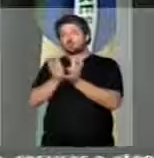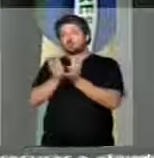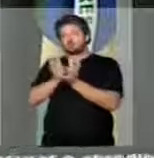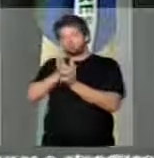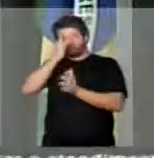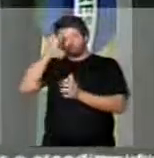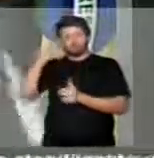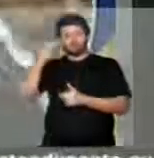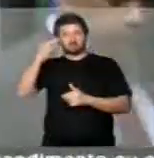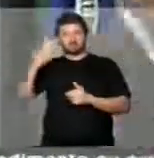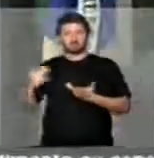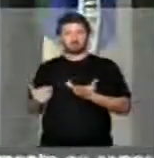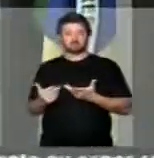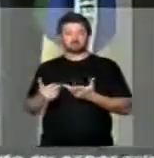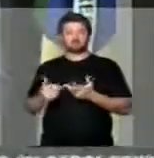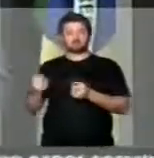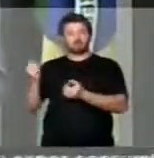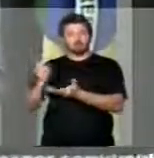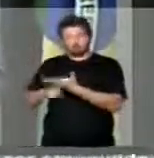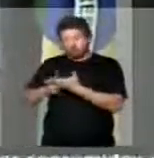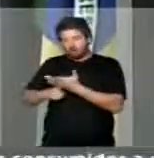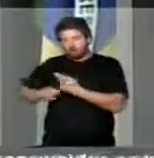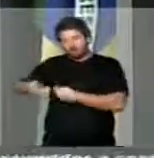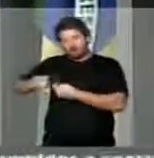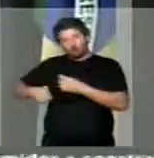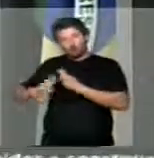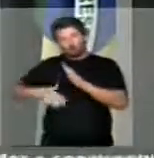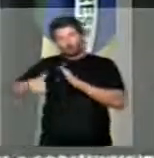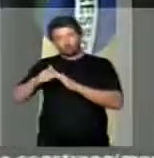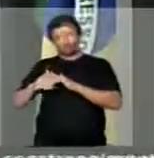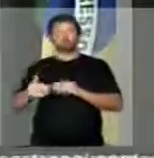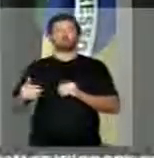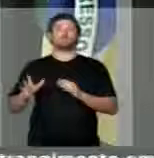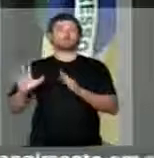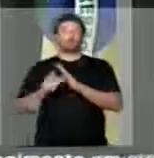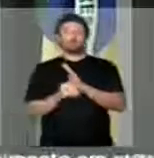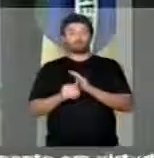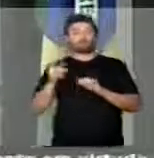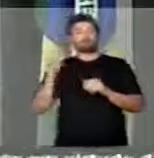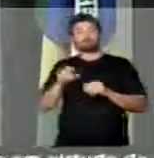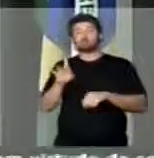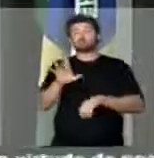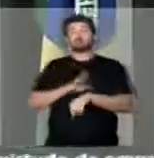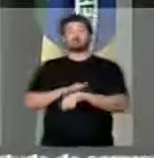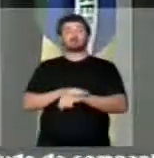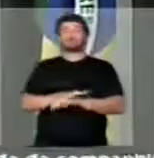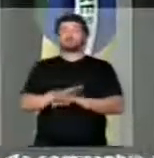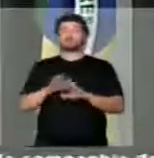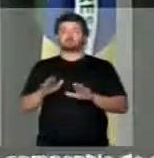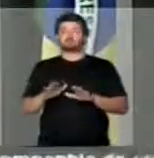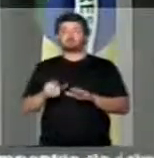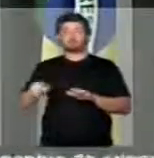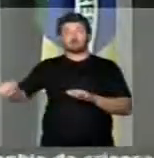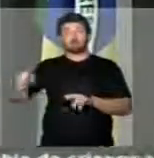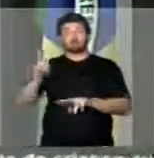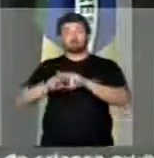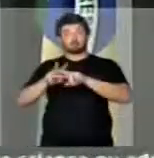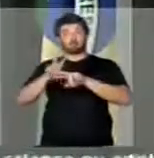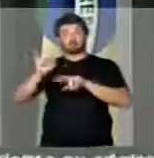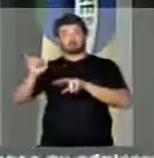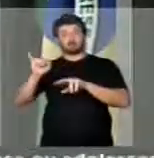dessa quadrilha para armar esse ataque e esse assalto, e é uma questão de tempo que eles sejam